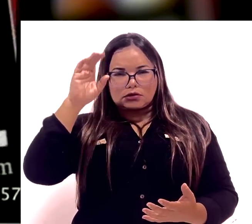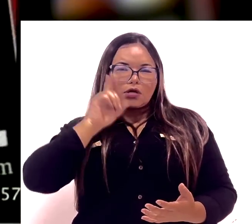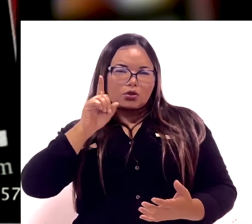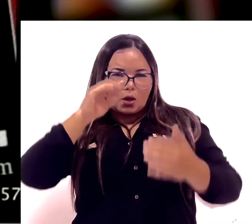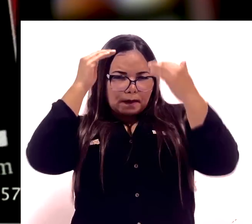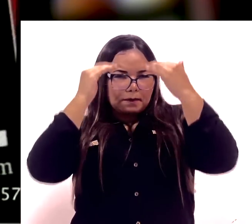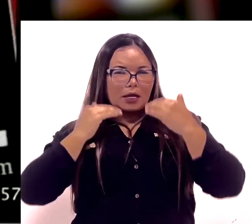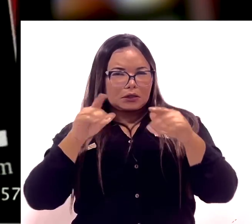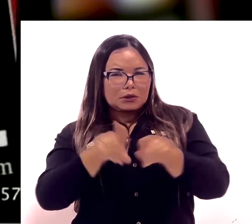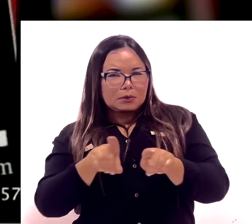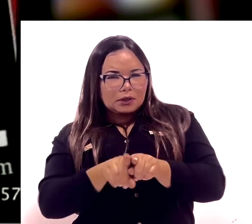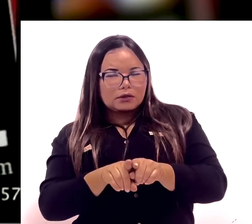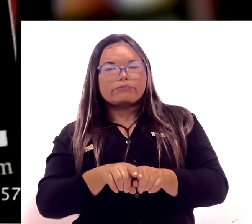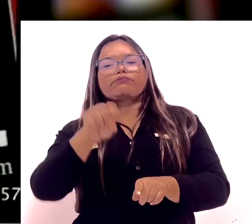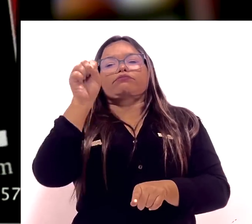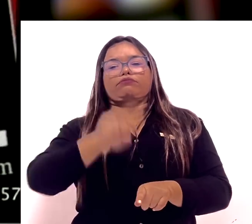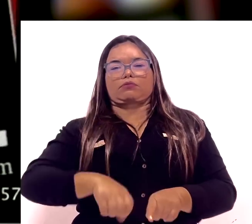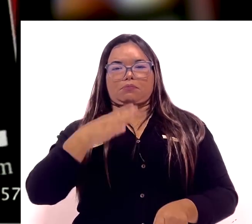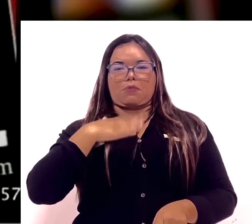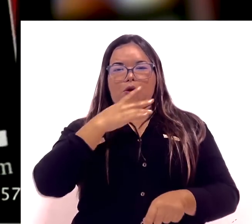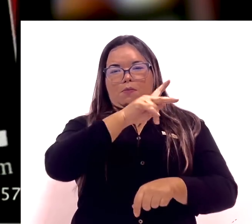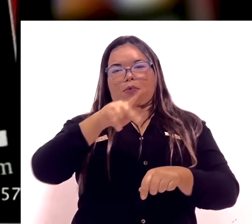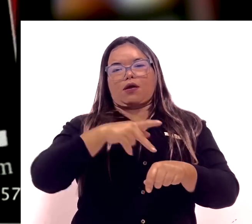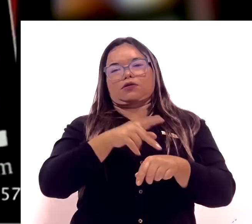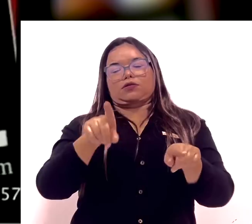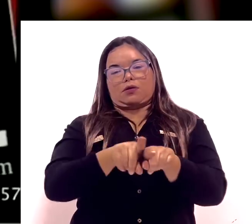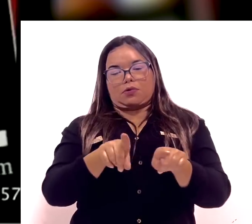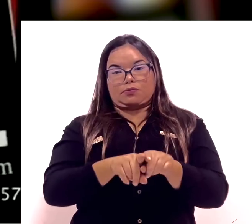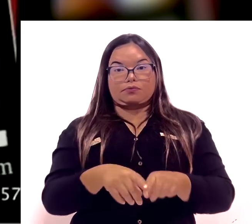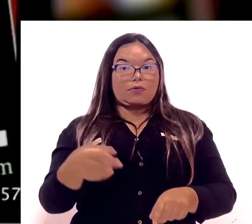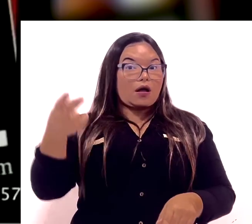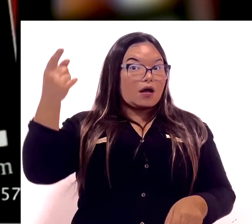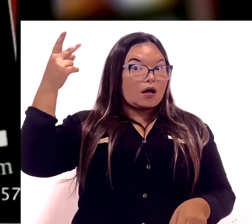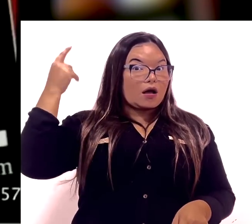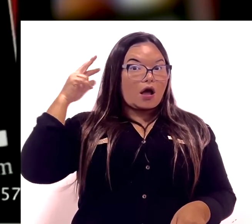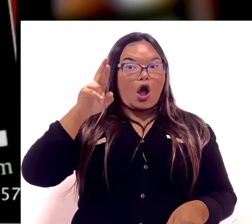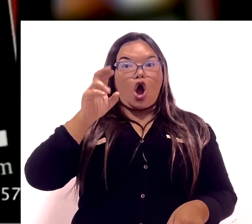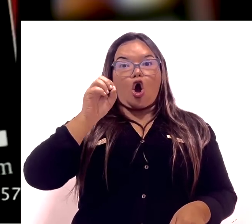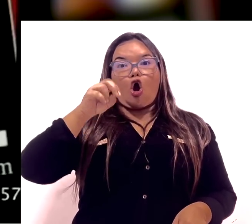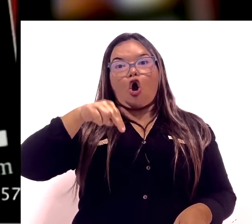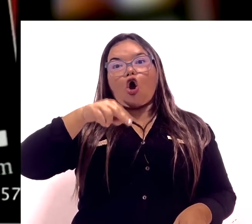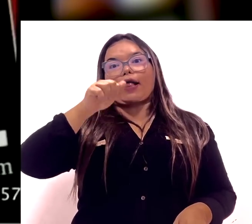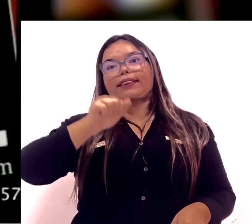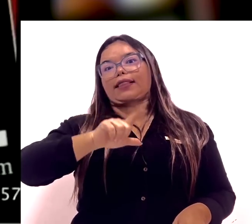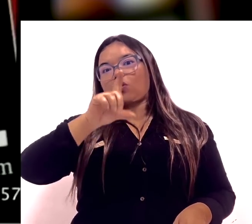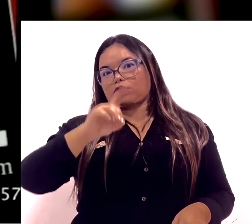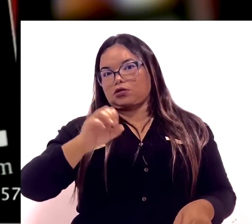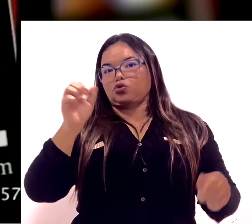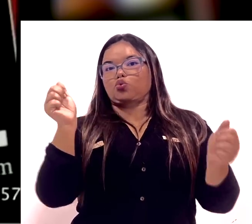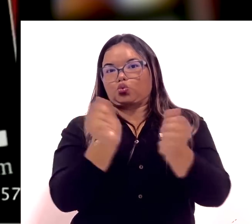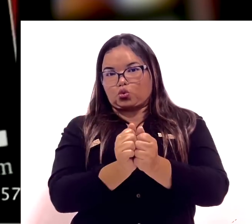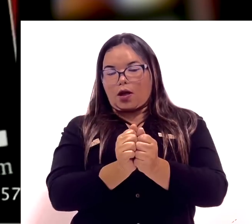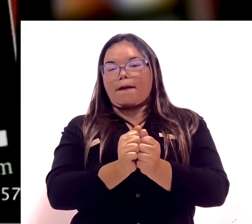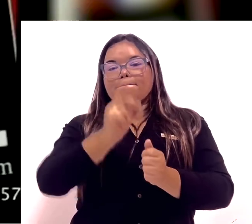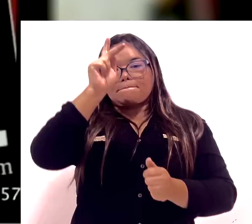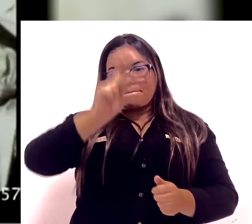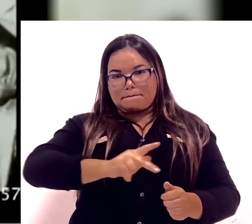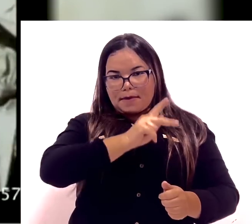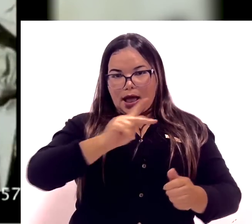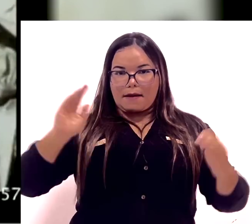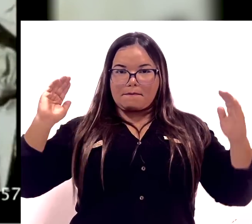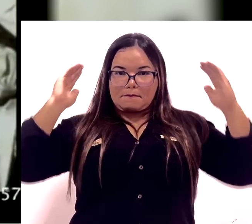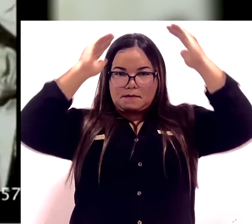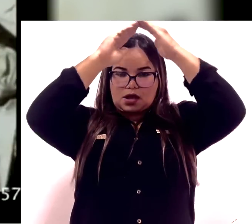Ronald Reagan e o papado fizeram uma santa aliança. É uma história fascinante. Temos que nos aprofundar nisso, com